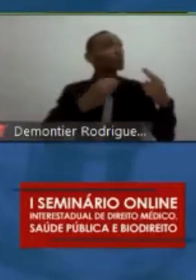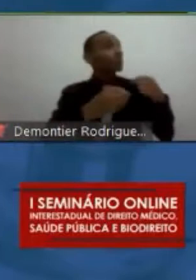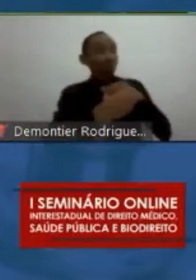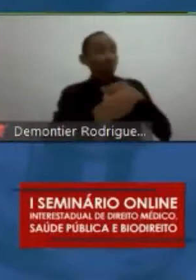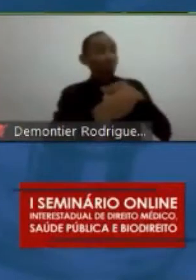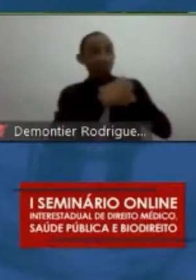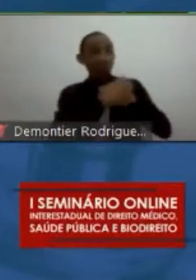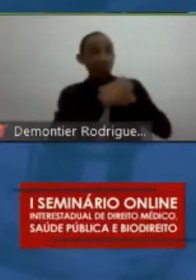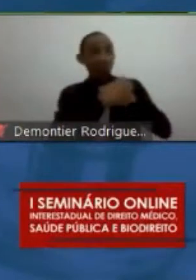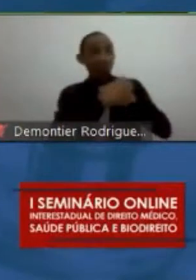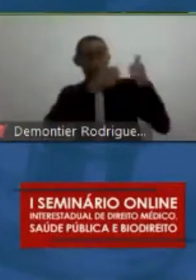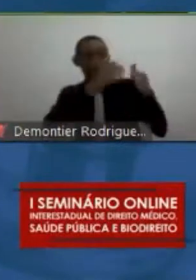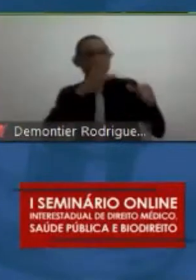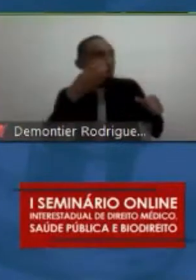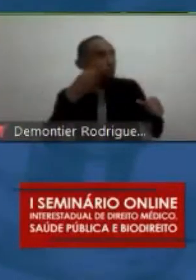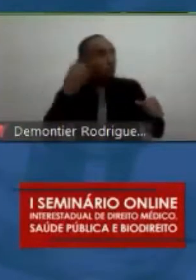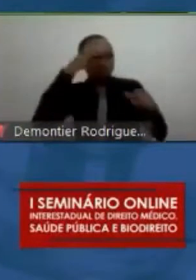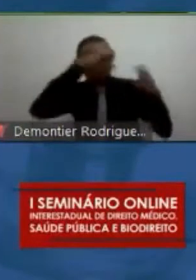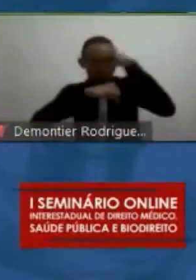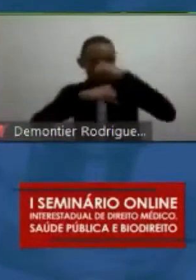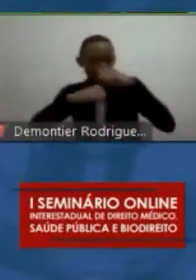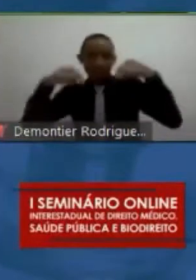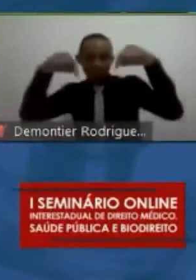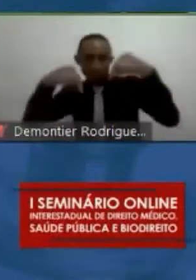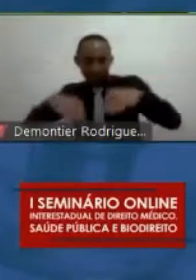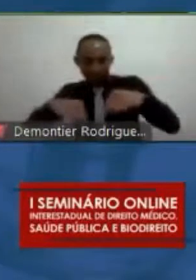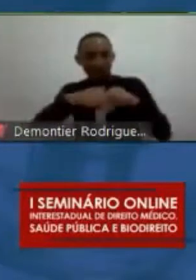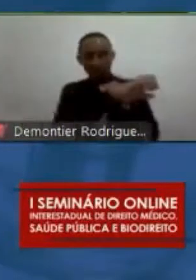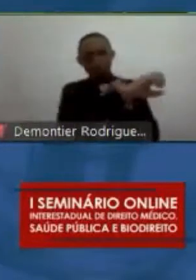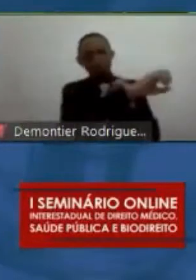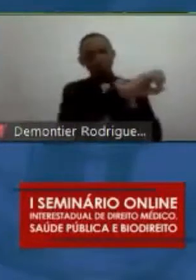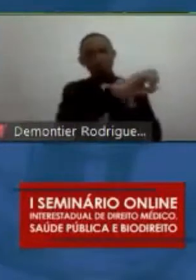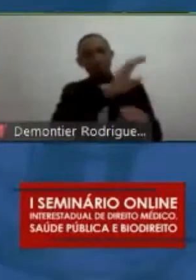já vários efeitos na qualidade do nosso hospital.